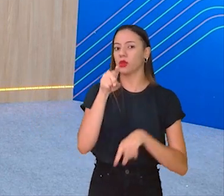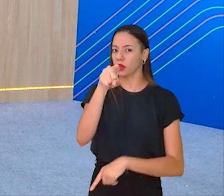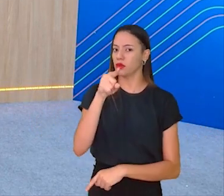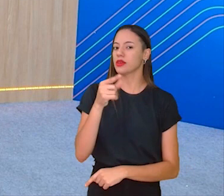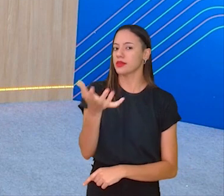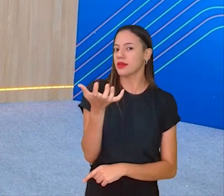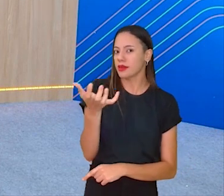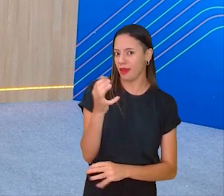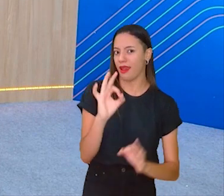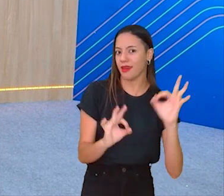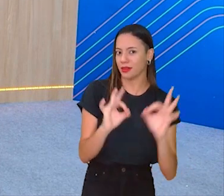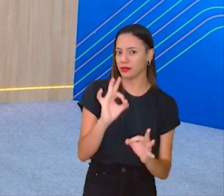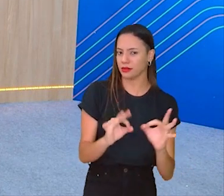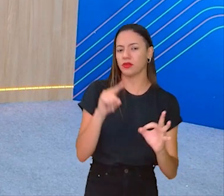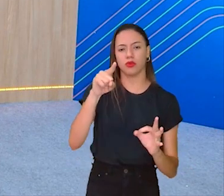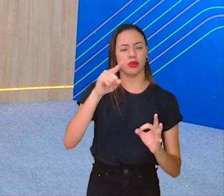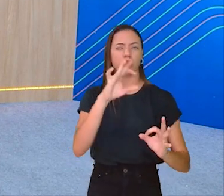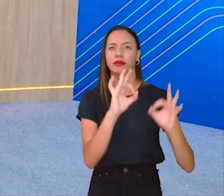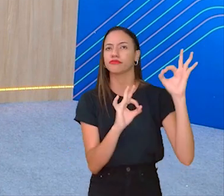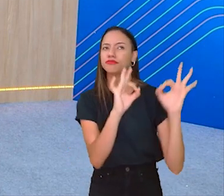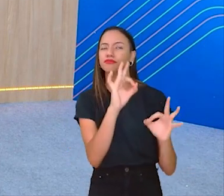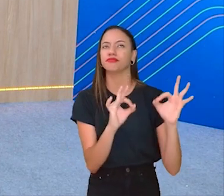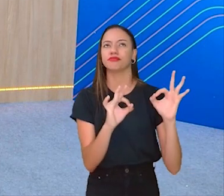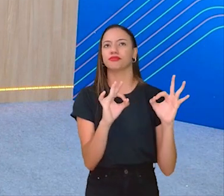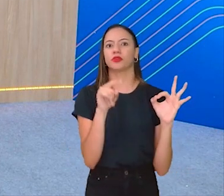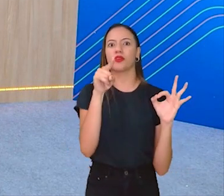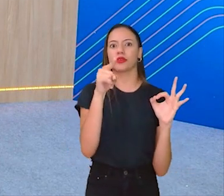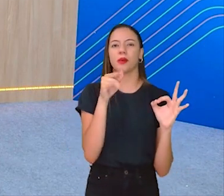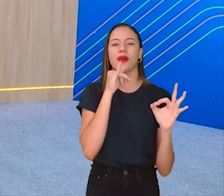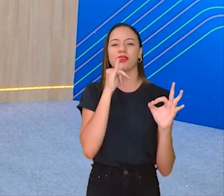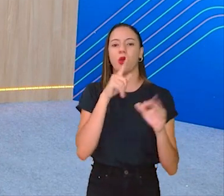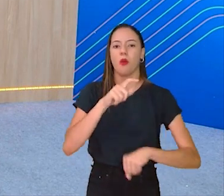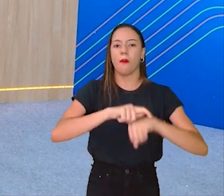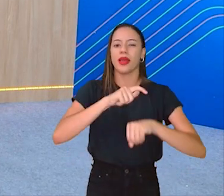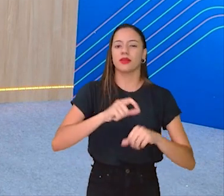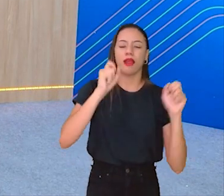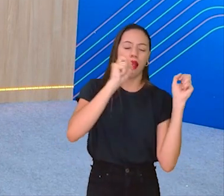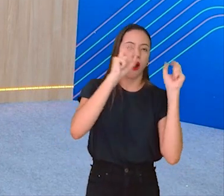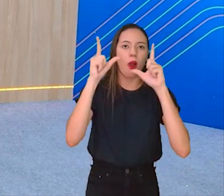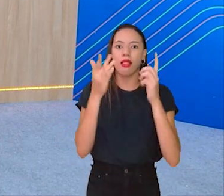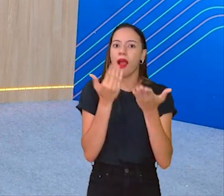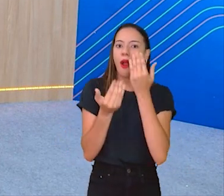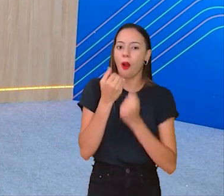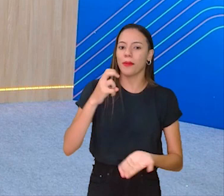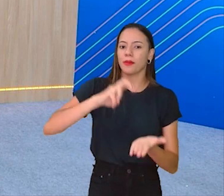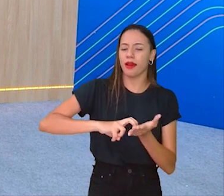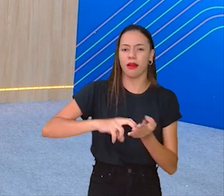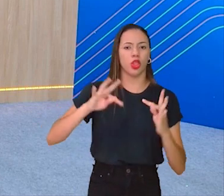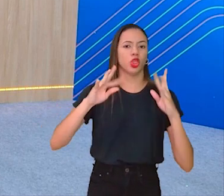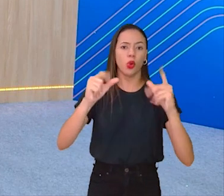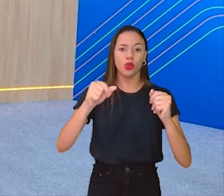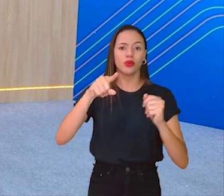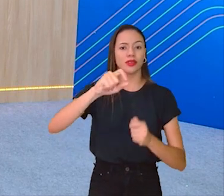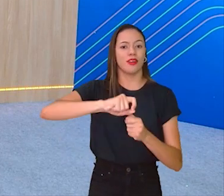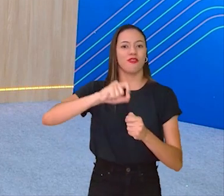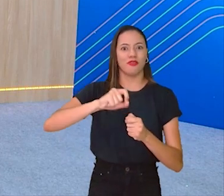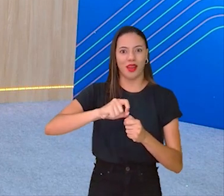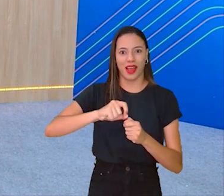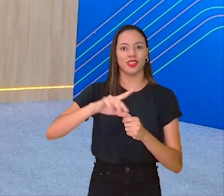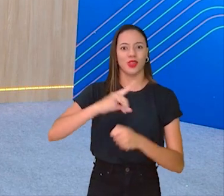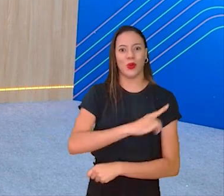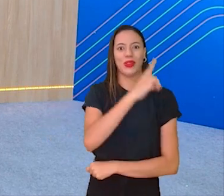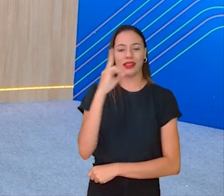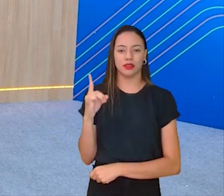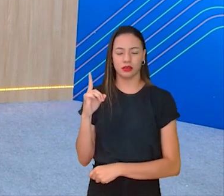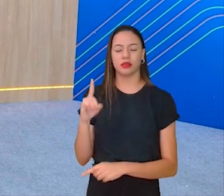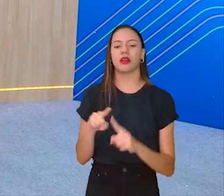de organização, você pode planejar desde do que você come de manhã até a hora que você vai dormir, todos os passos do seu dia. Mas essa ideia aqui, né,